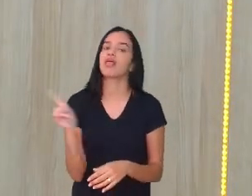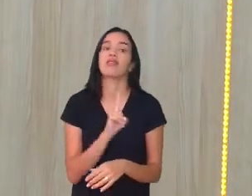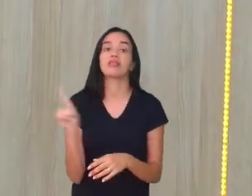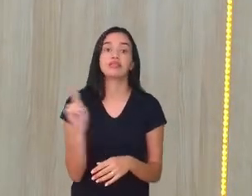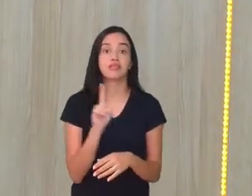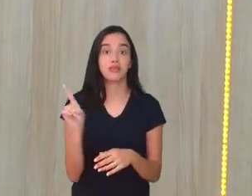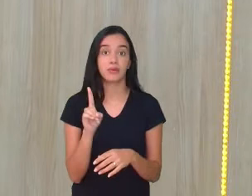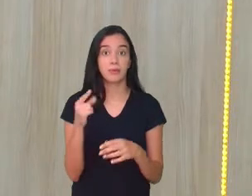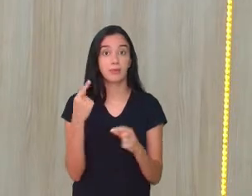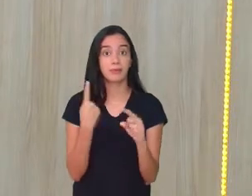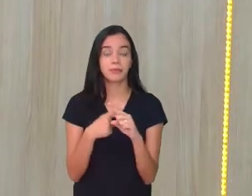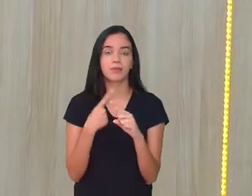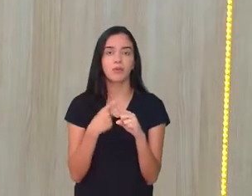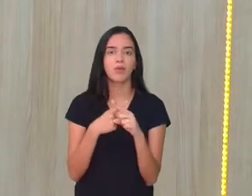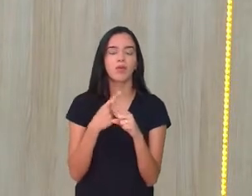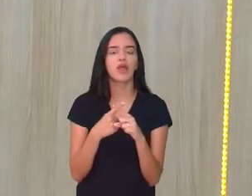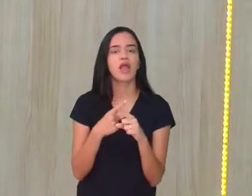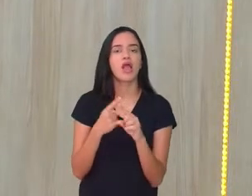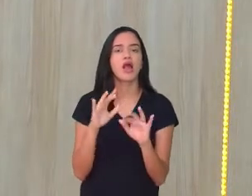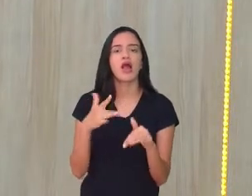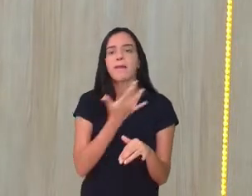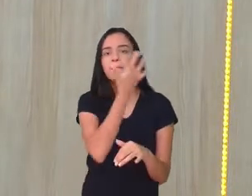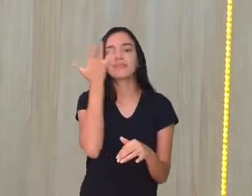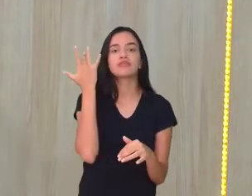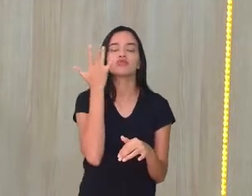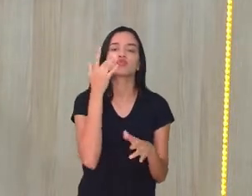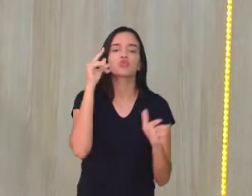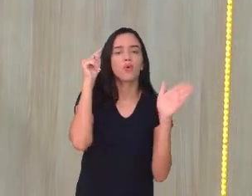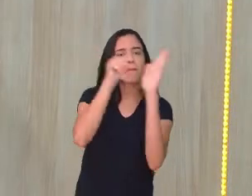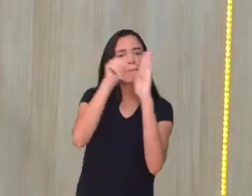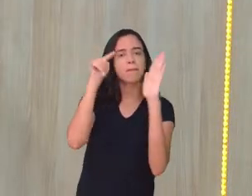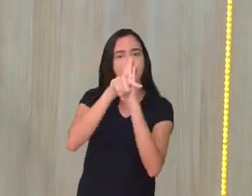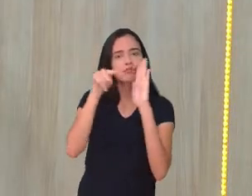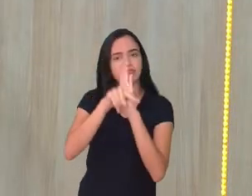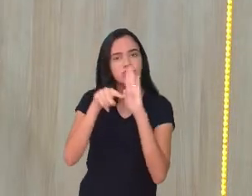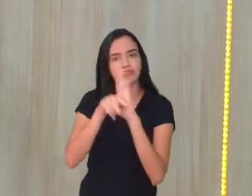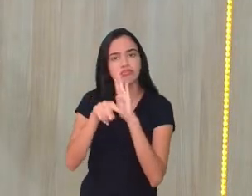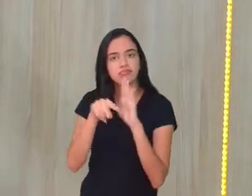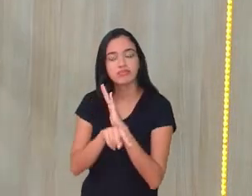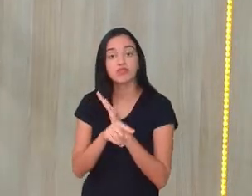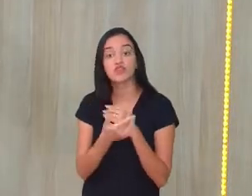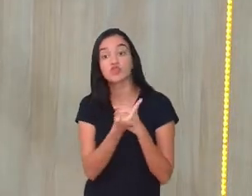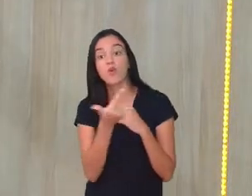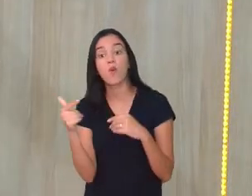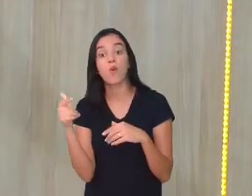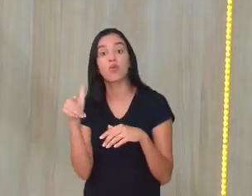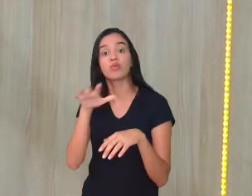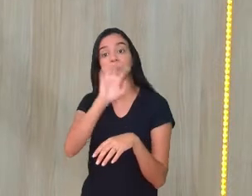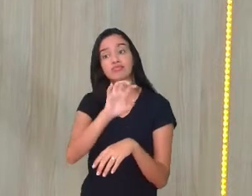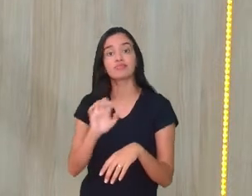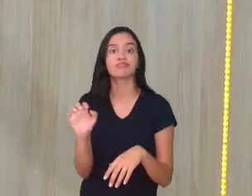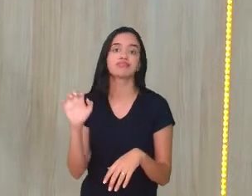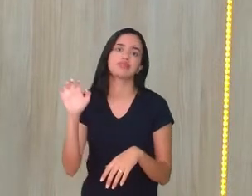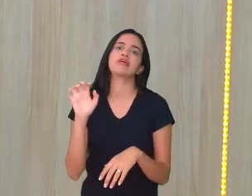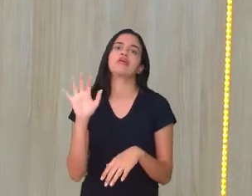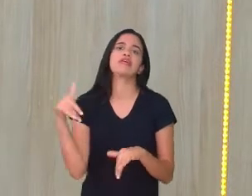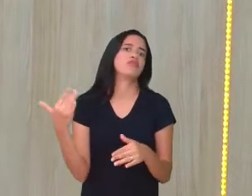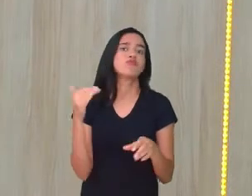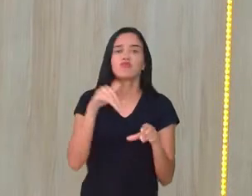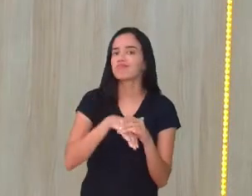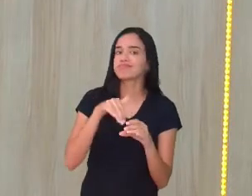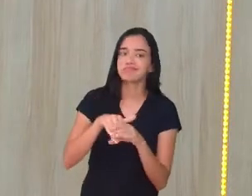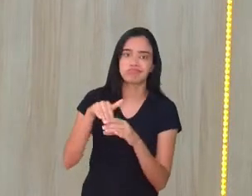Por quê? Porque os eleitores que eu estou perguntando são os eleitores de outro estado. Eles não vão nem